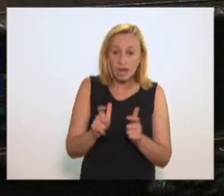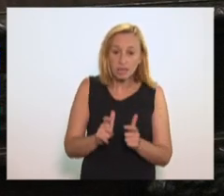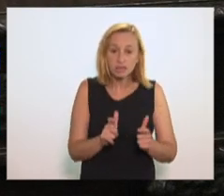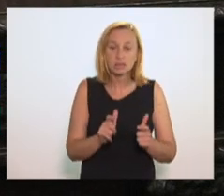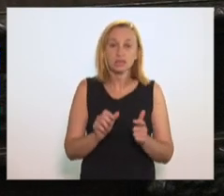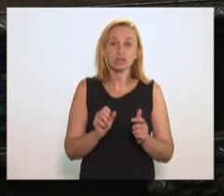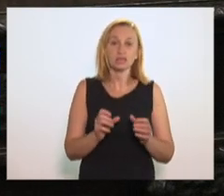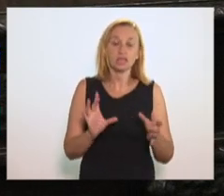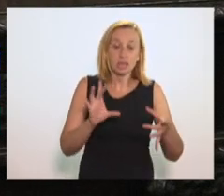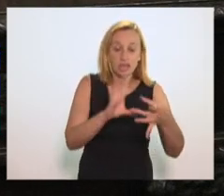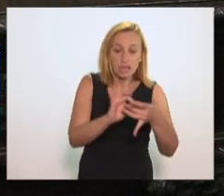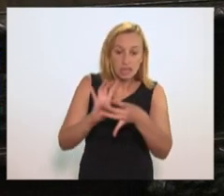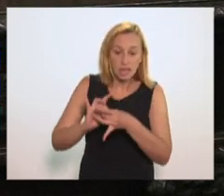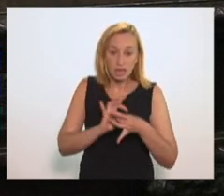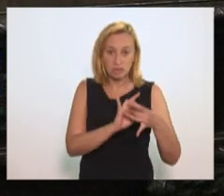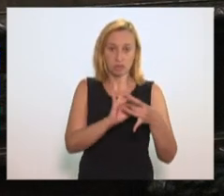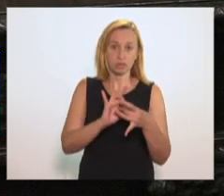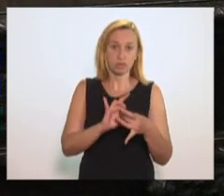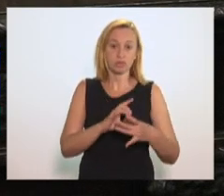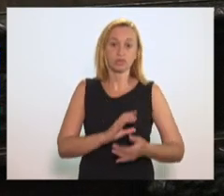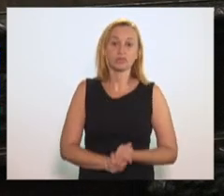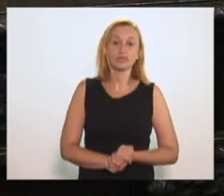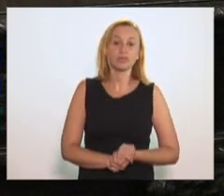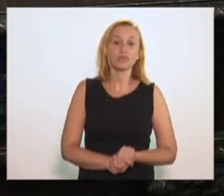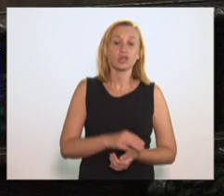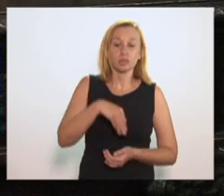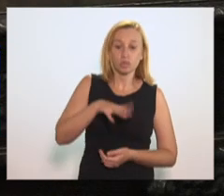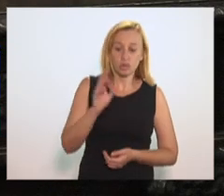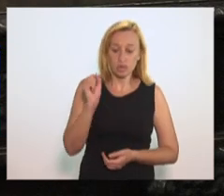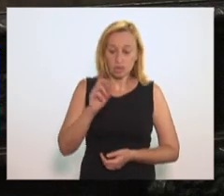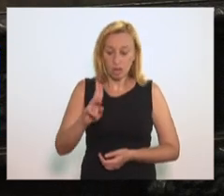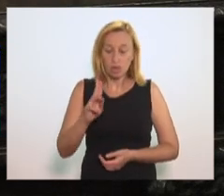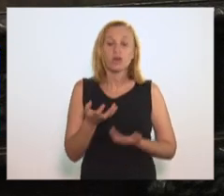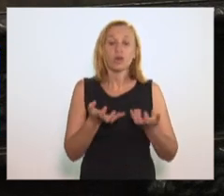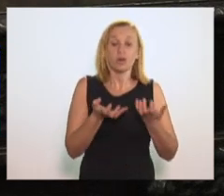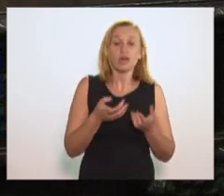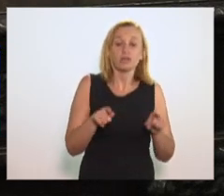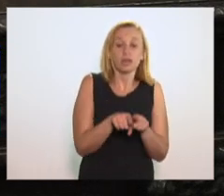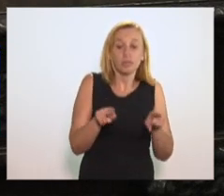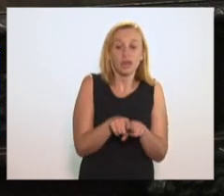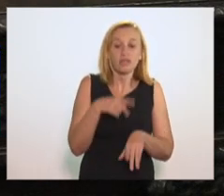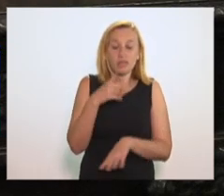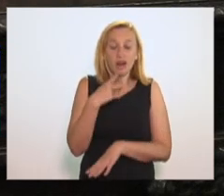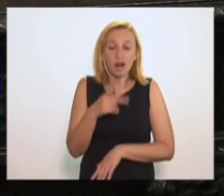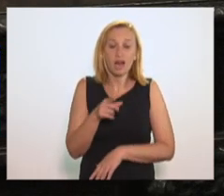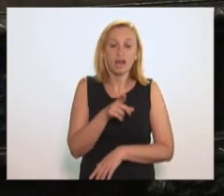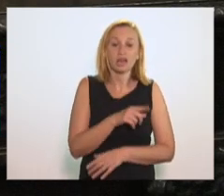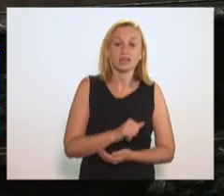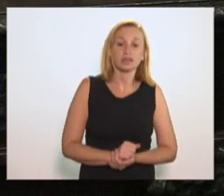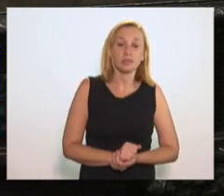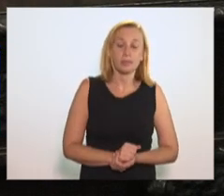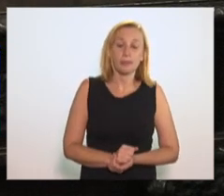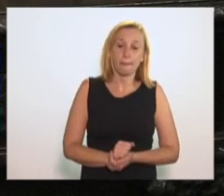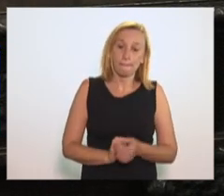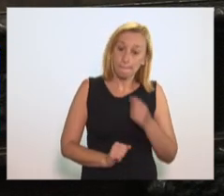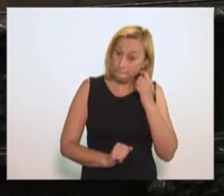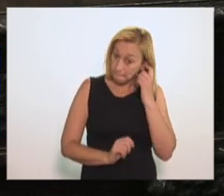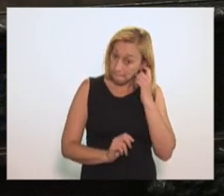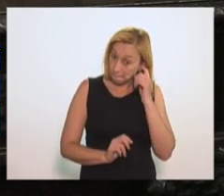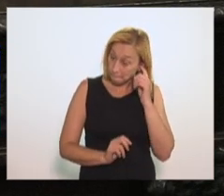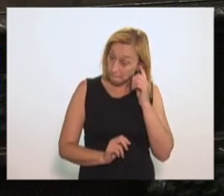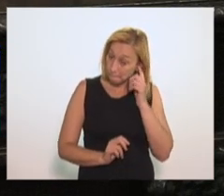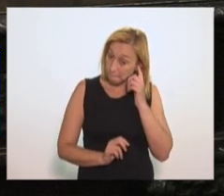integrados por esse museu mas eu quero também dizer que isso acaba fazendo uma